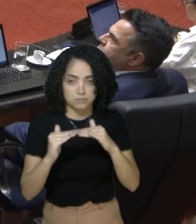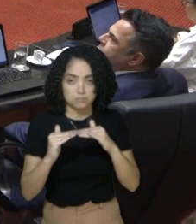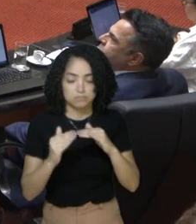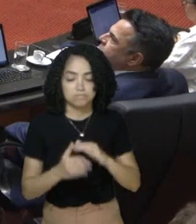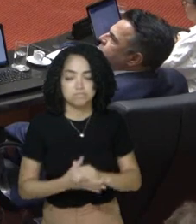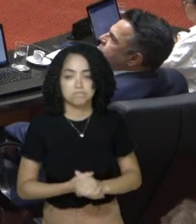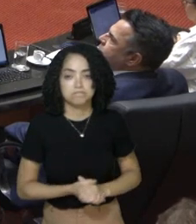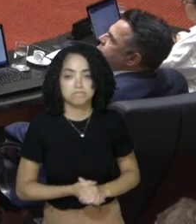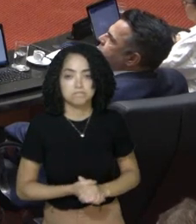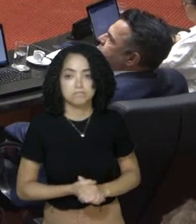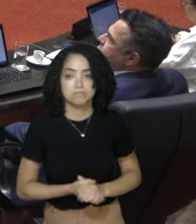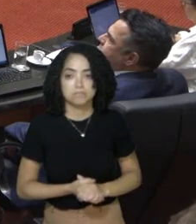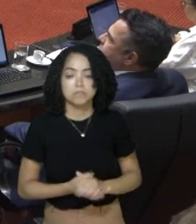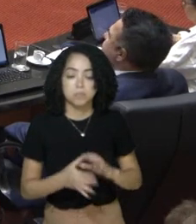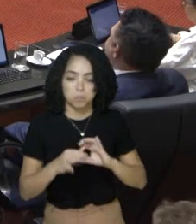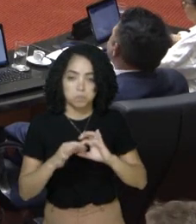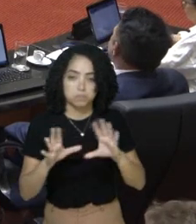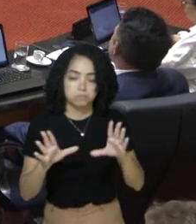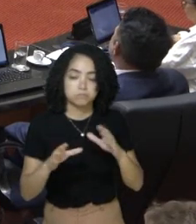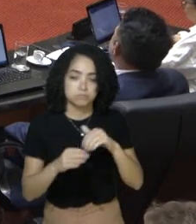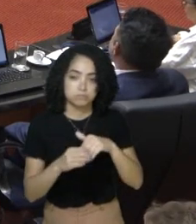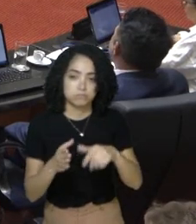de antecipar. Mas